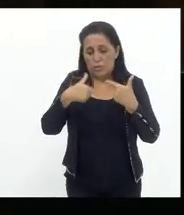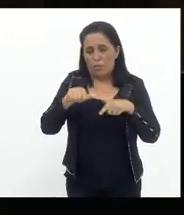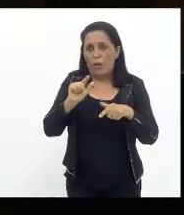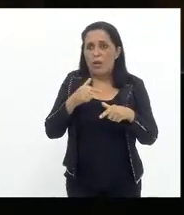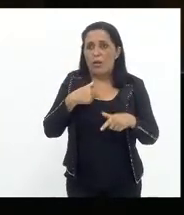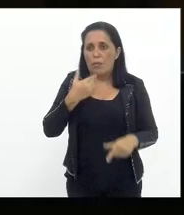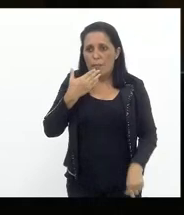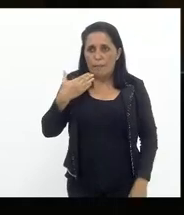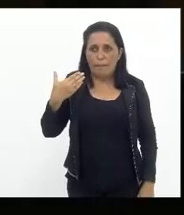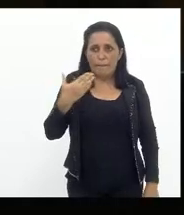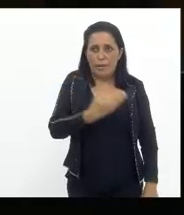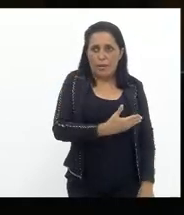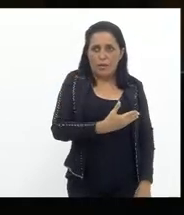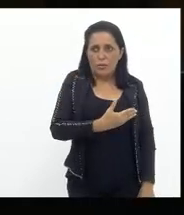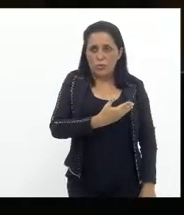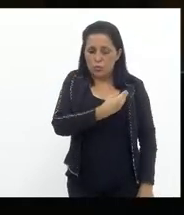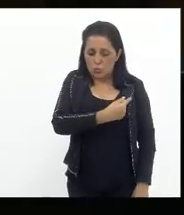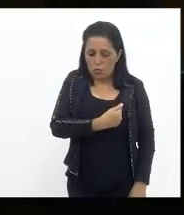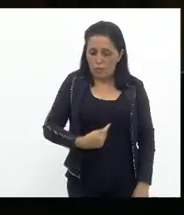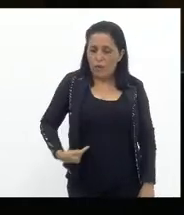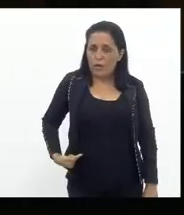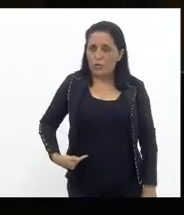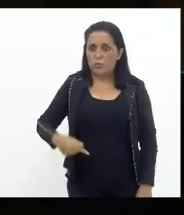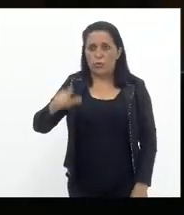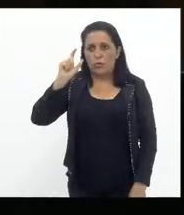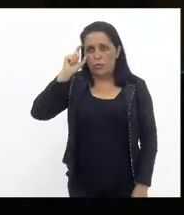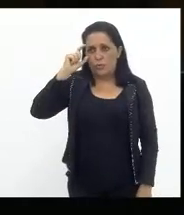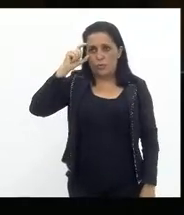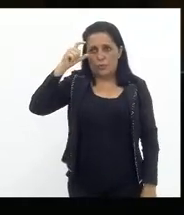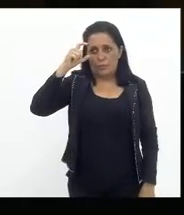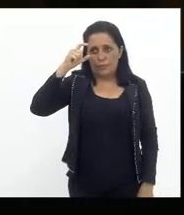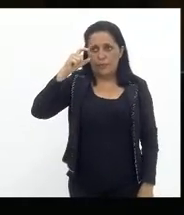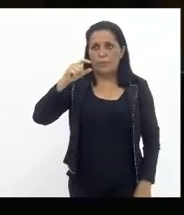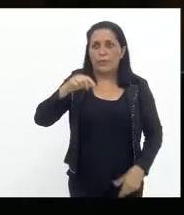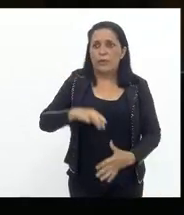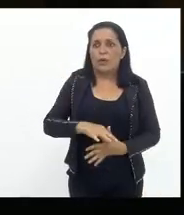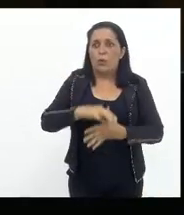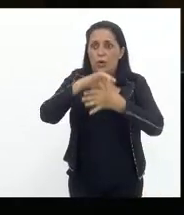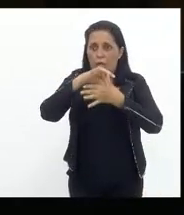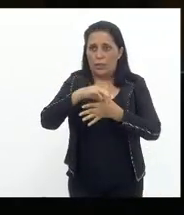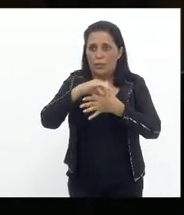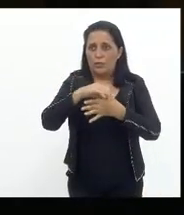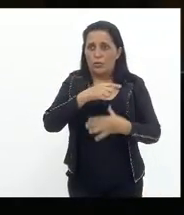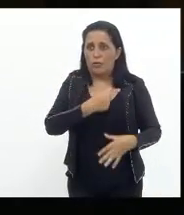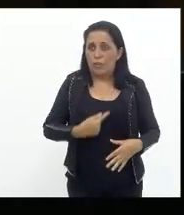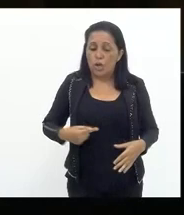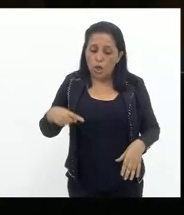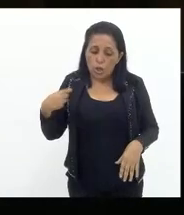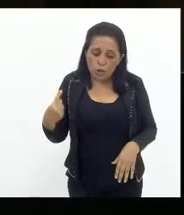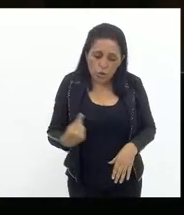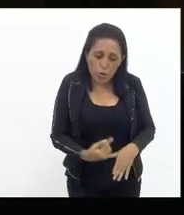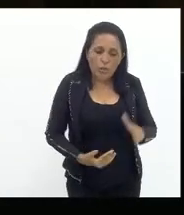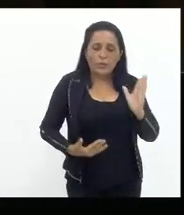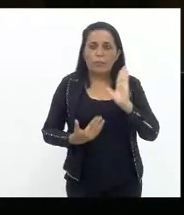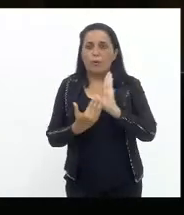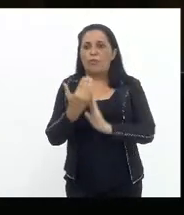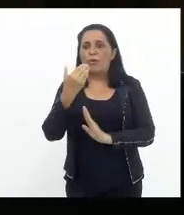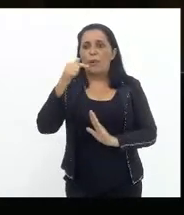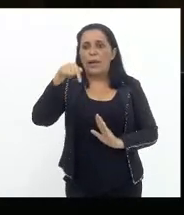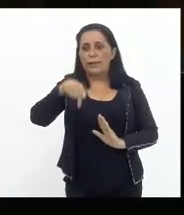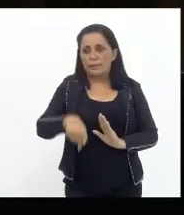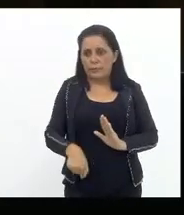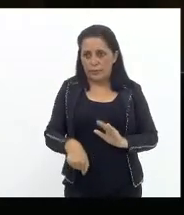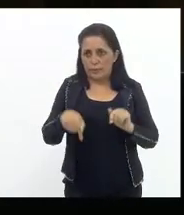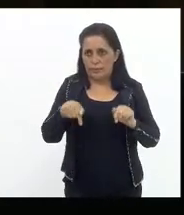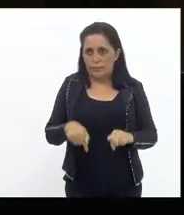apelo ao governador do Estado e também ao líder do governo que está aqui nessa casa. Nós aprovamos, dentro dessa casa,